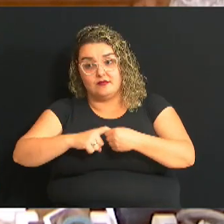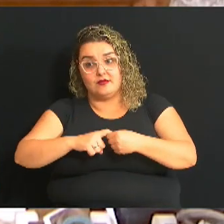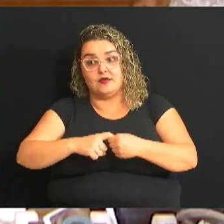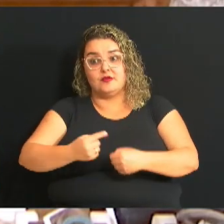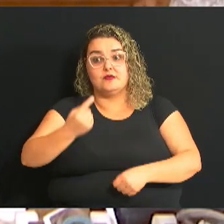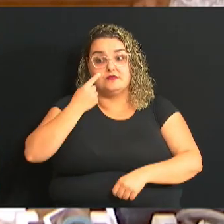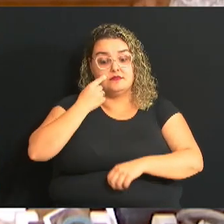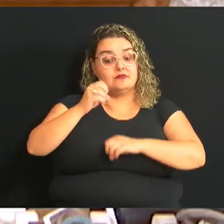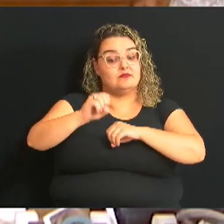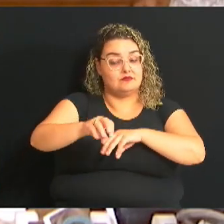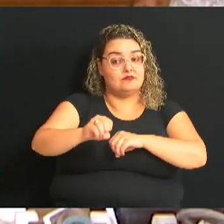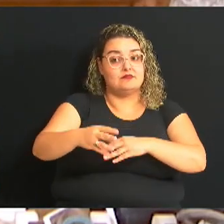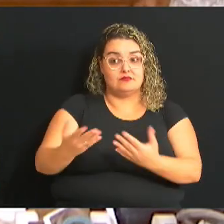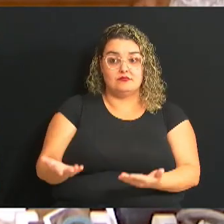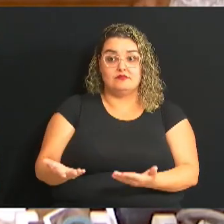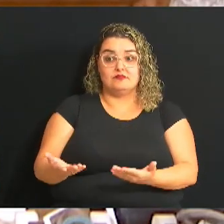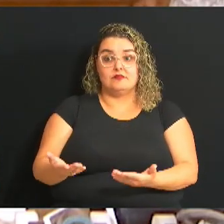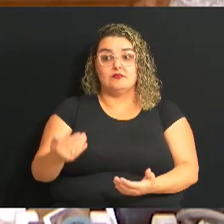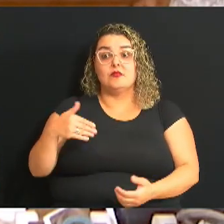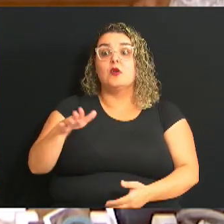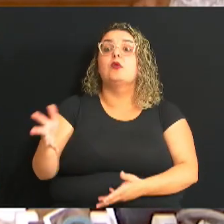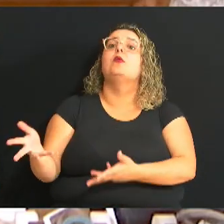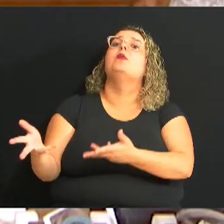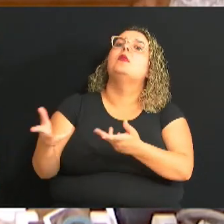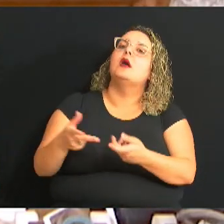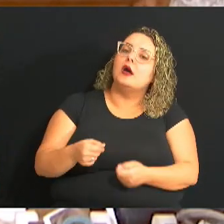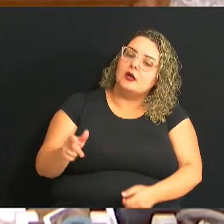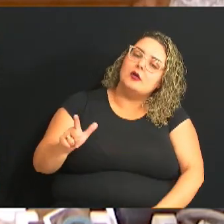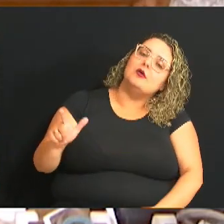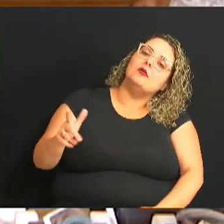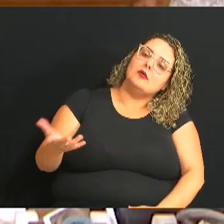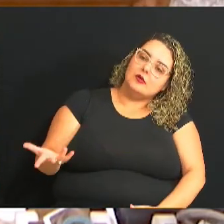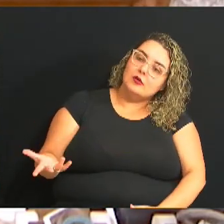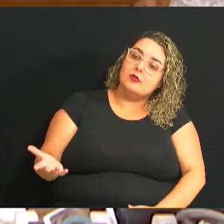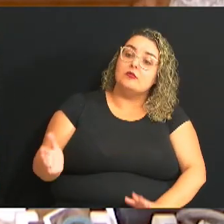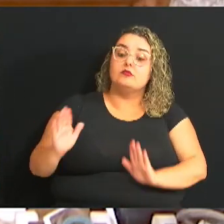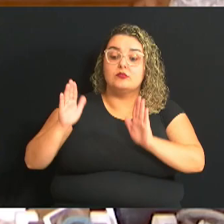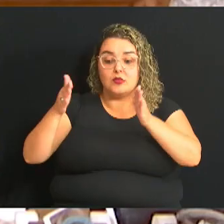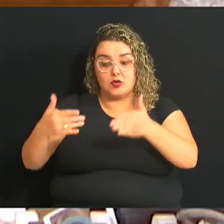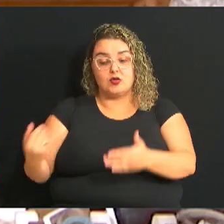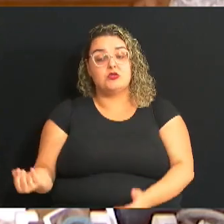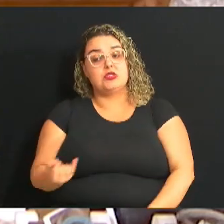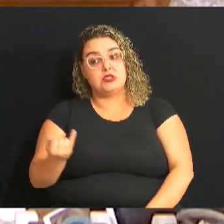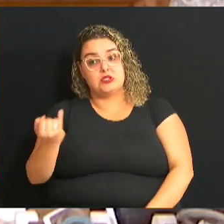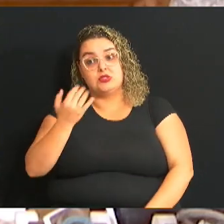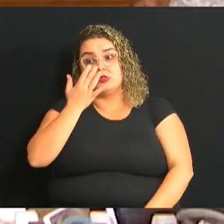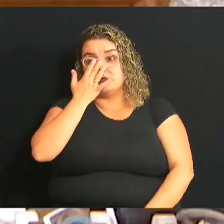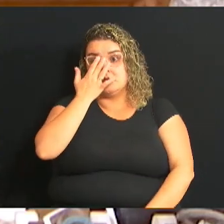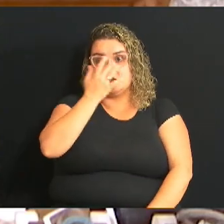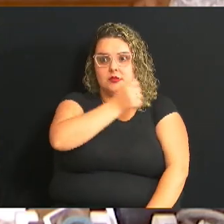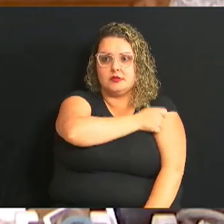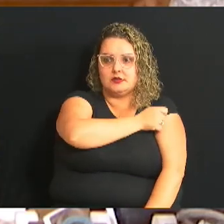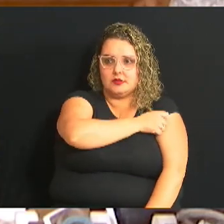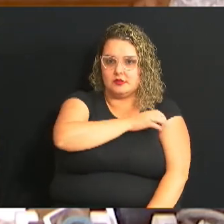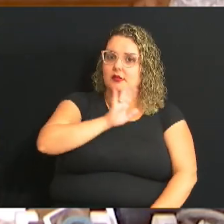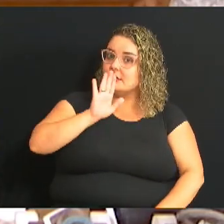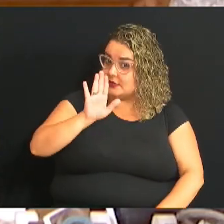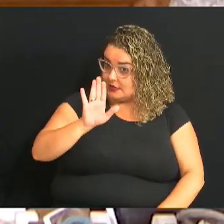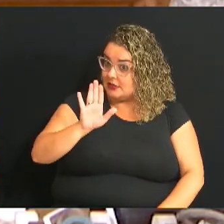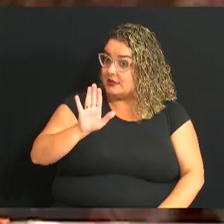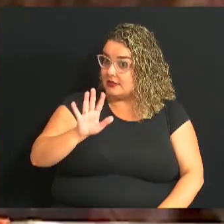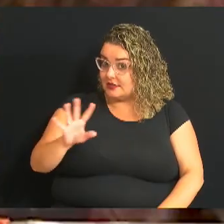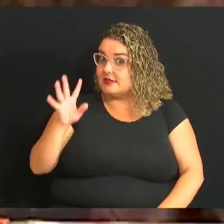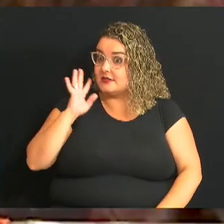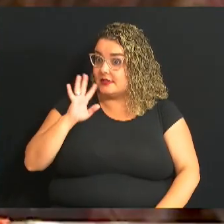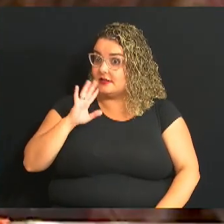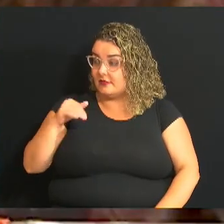Olho da Educação com mais convidados, não é? A respeito deste assunto importante, alunos, enfim. Fica aí que está bem bacana. Mais